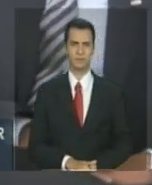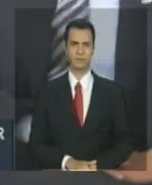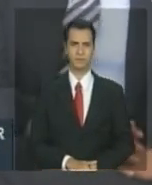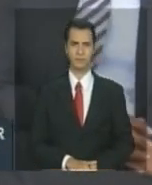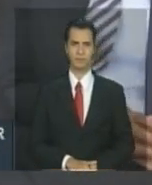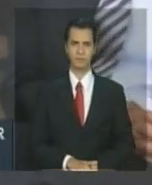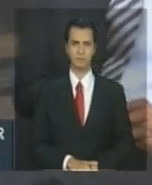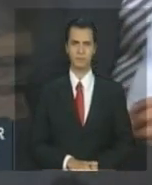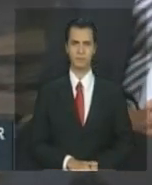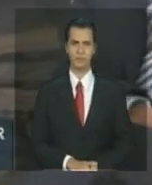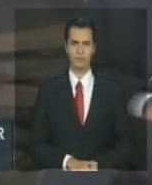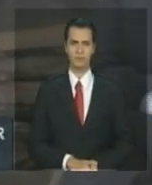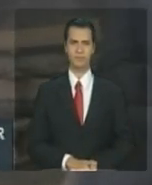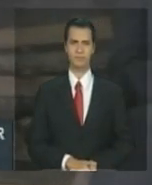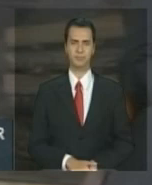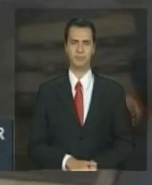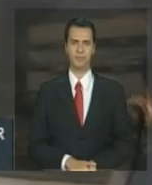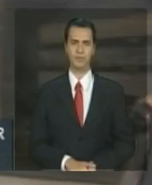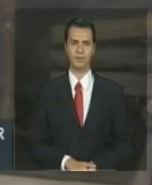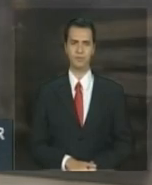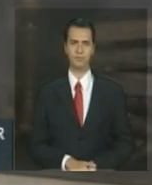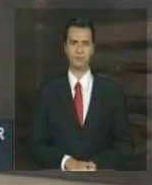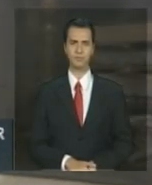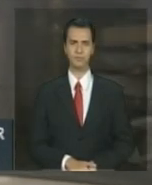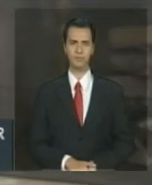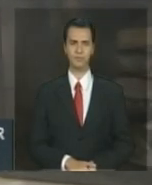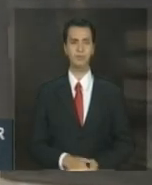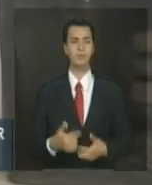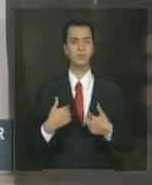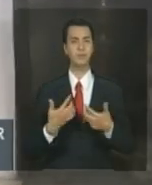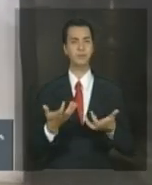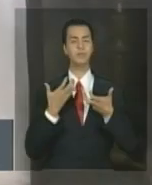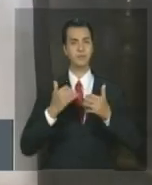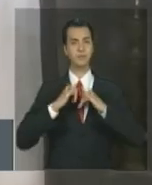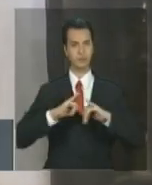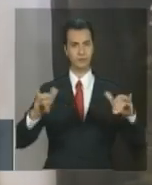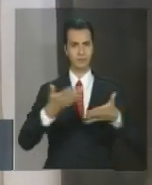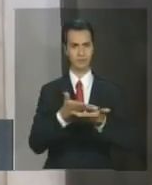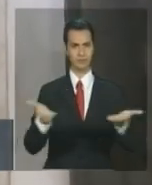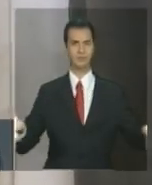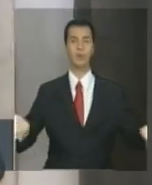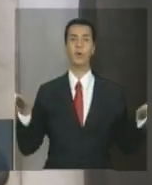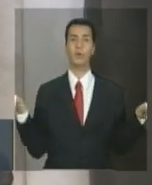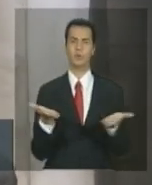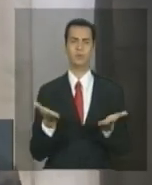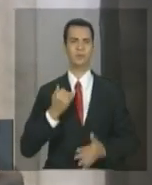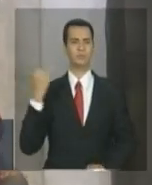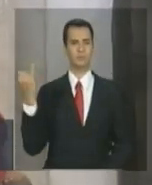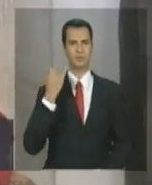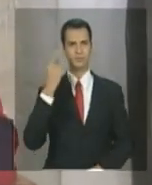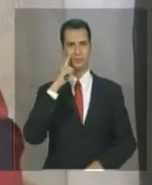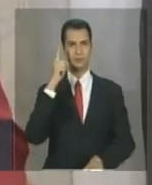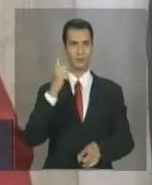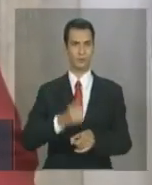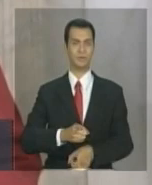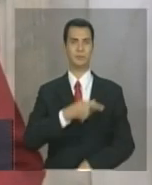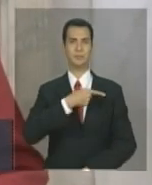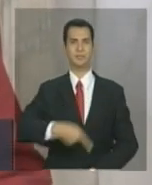Eu queria dizer para vocês que foi muito importante encontrar hoje aqui com o presidente Obama